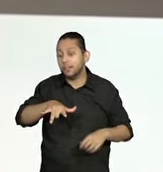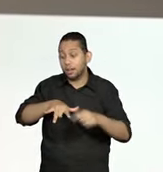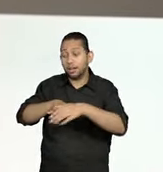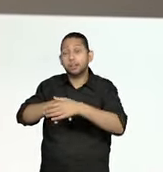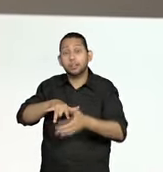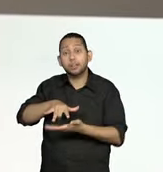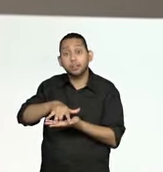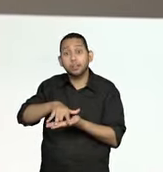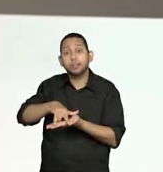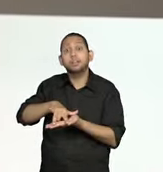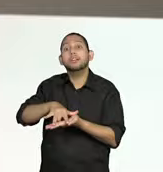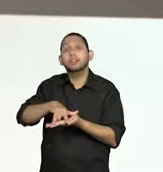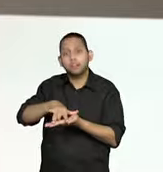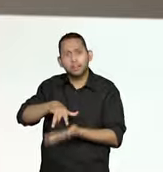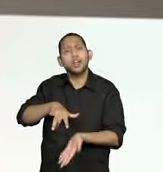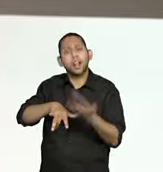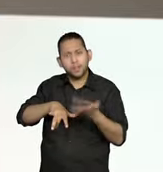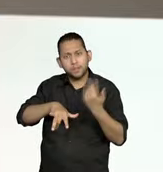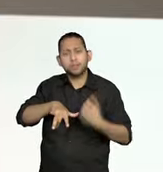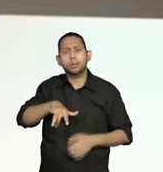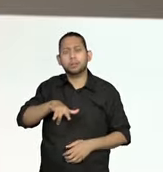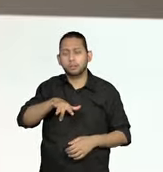Levantou. Dedo mínimo.